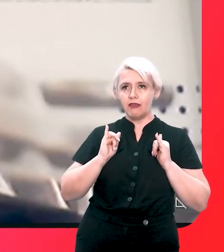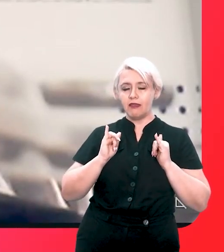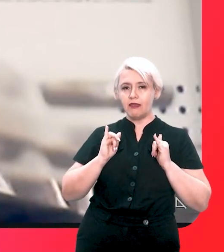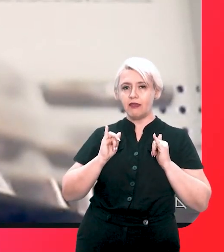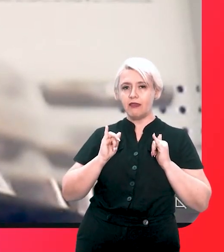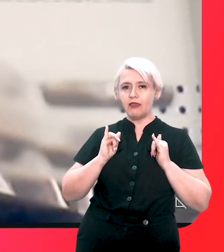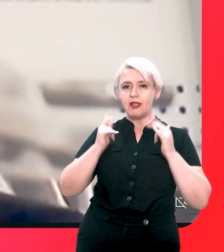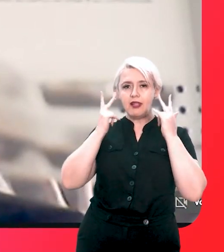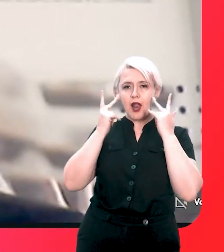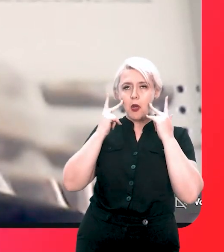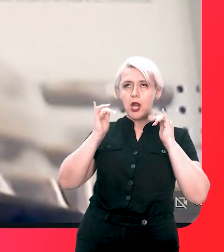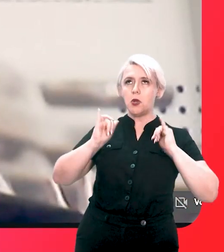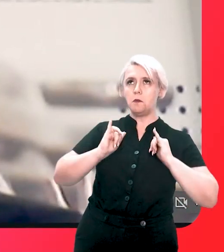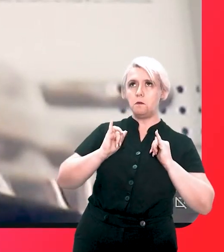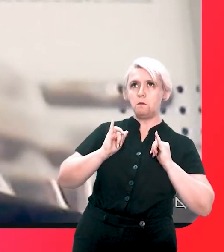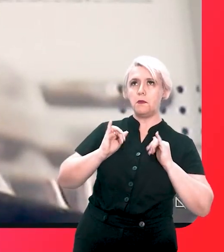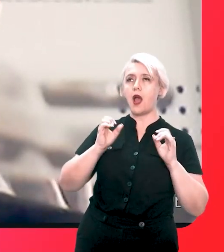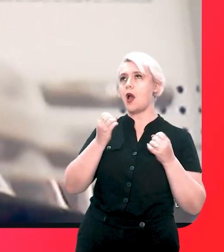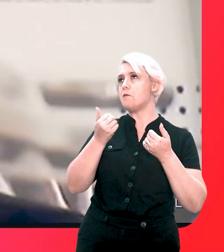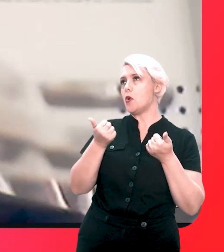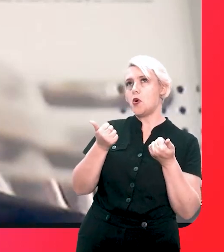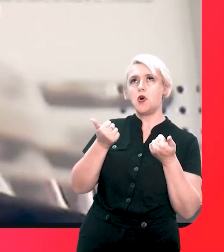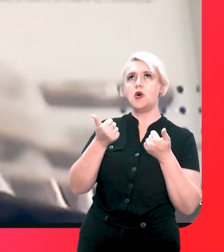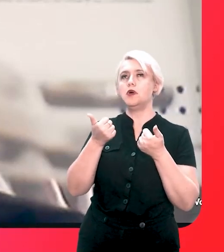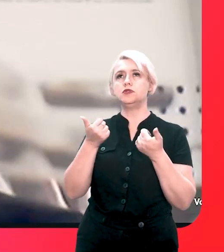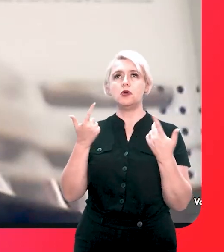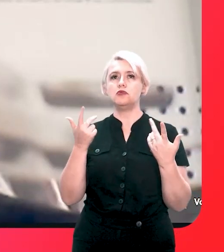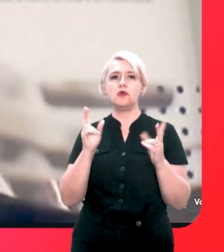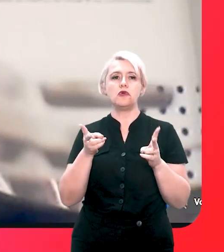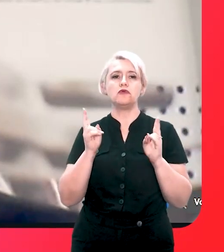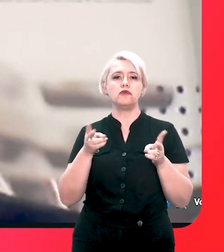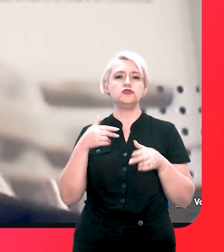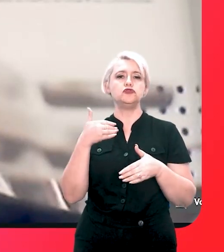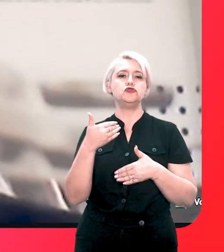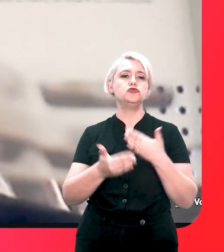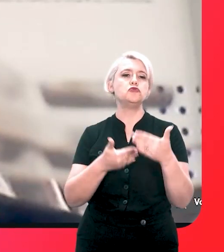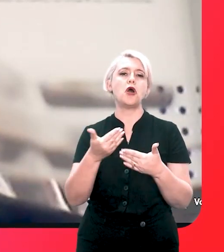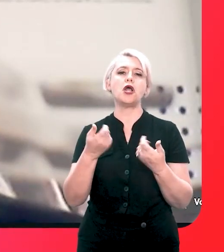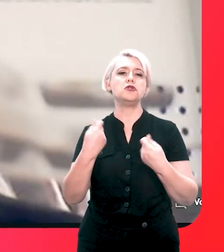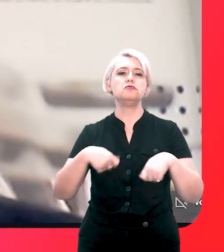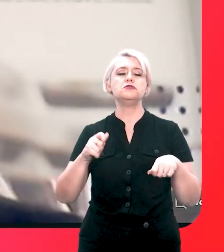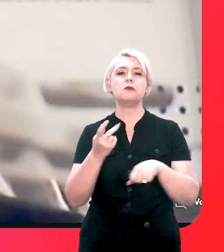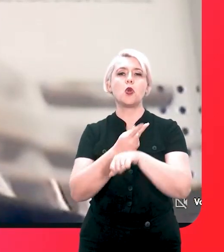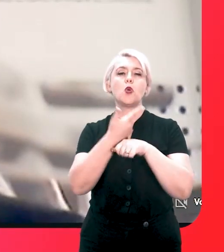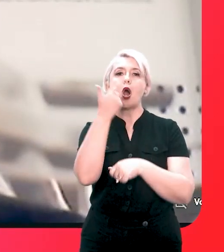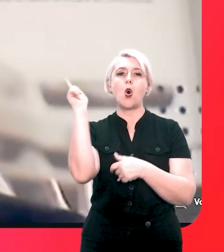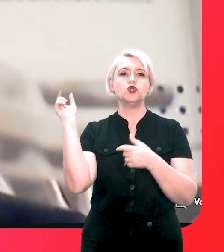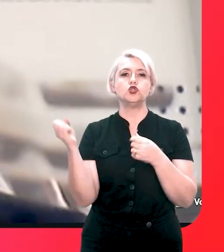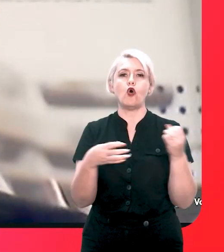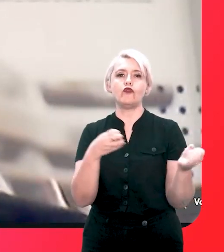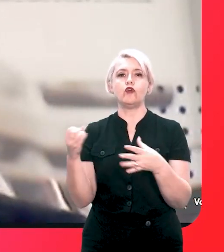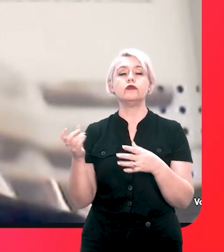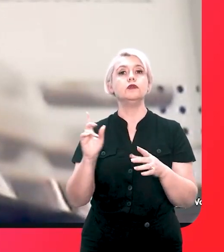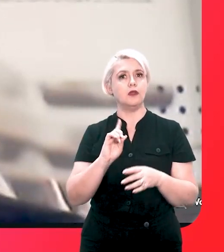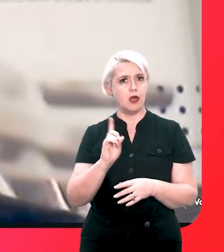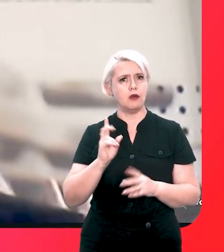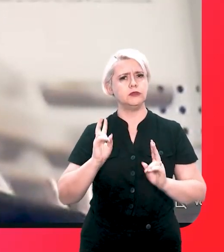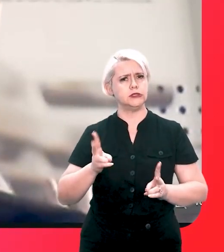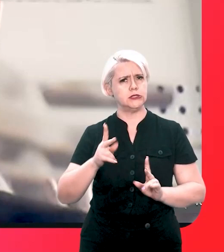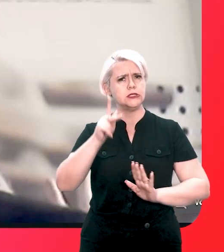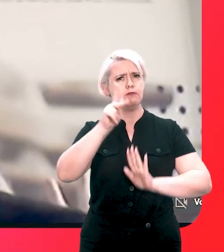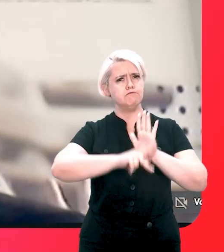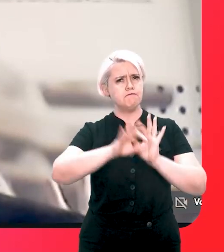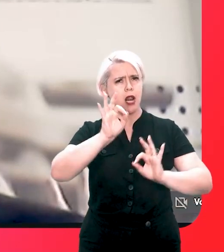dá aquela coisa, bom, então vamos continuar, não, tem que planejar, tem